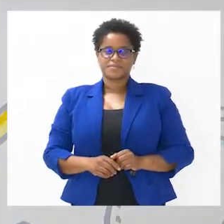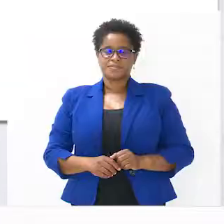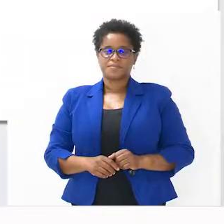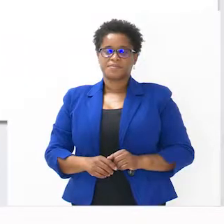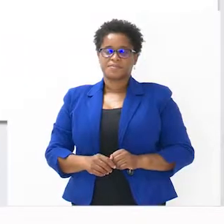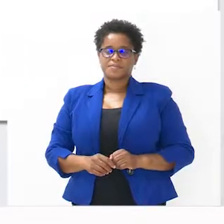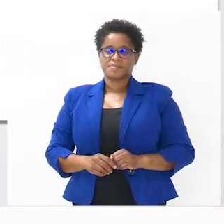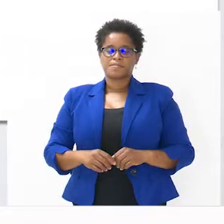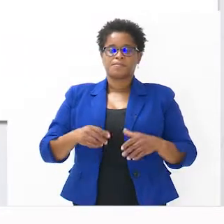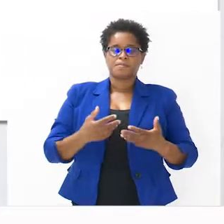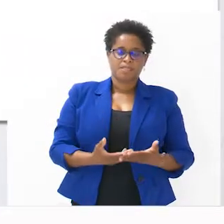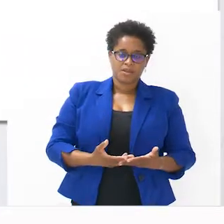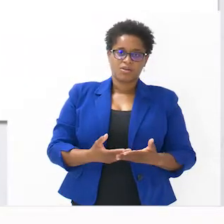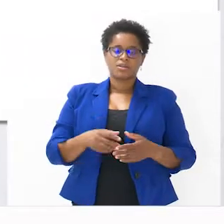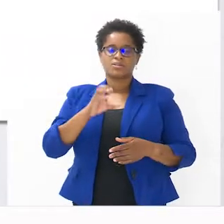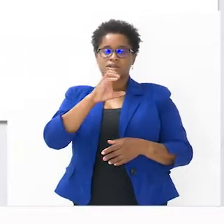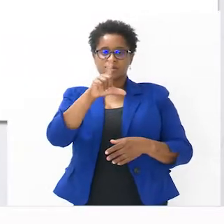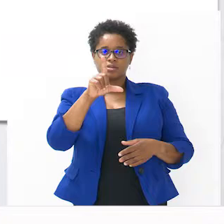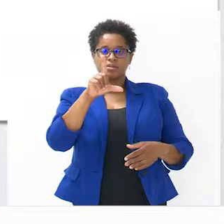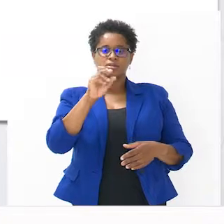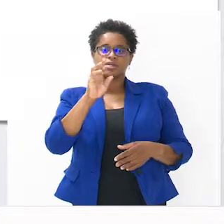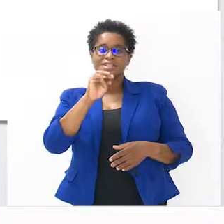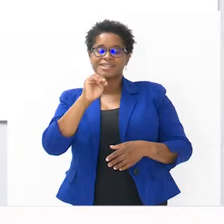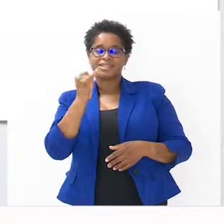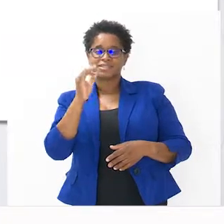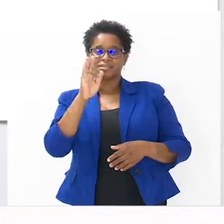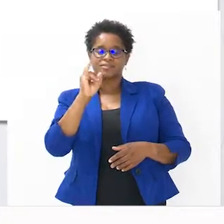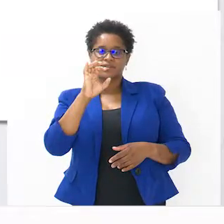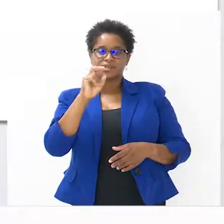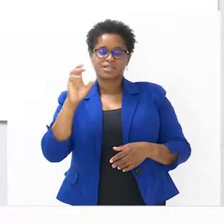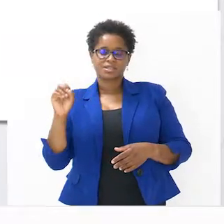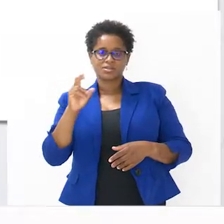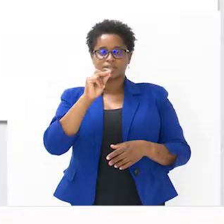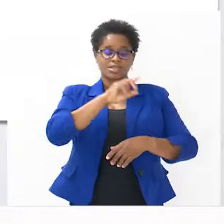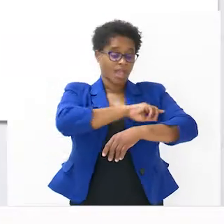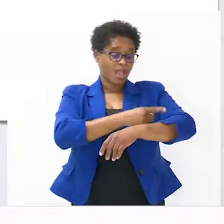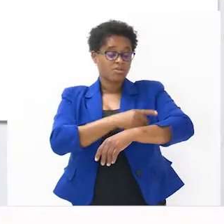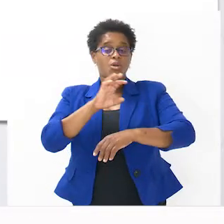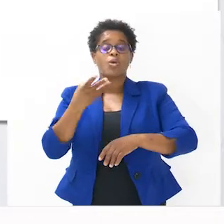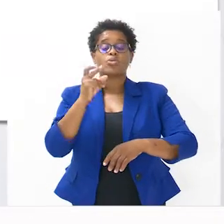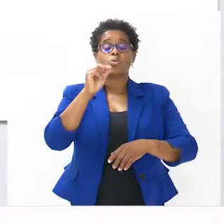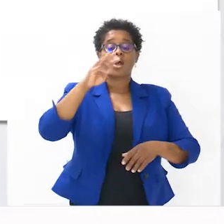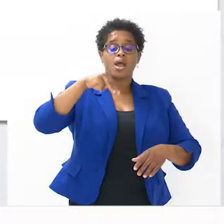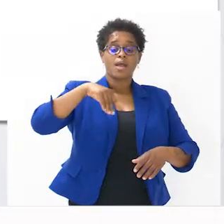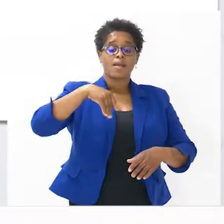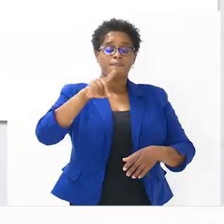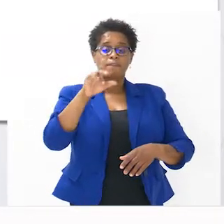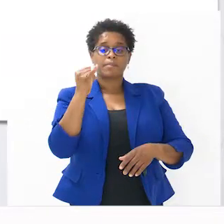para a classificação dos ângulos quanto à amplitude. Os